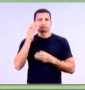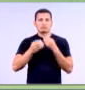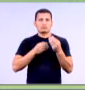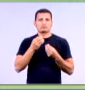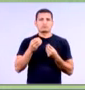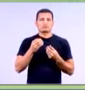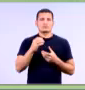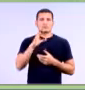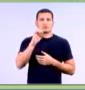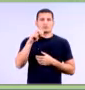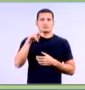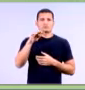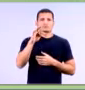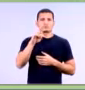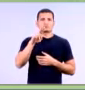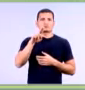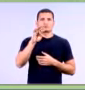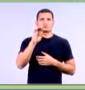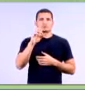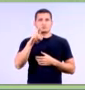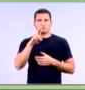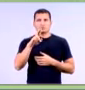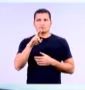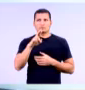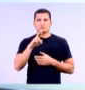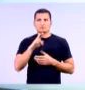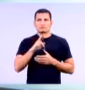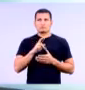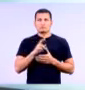executado automaticamente assim que a gente cria um objeto,